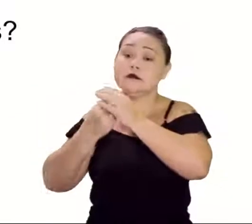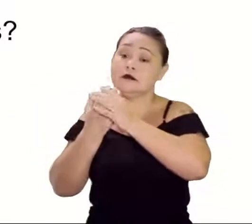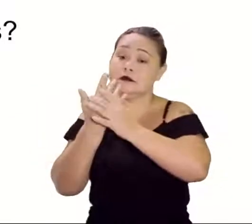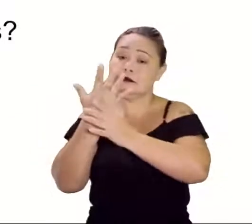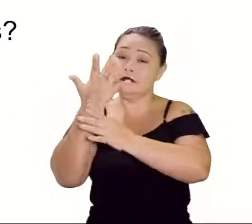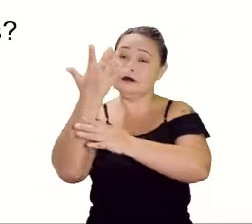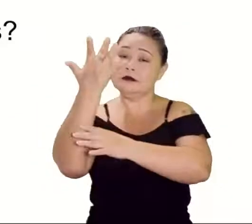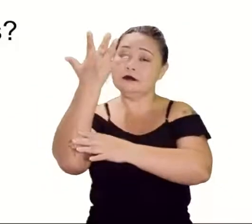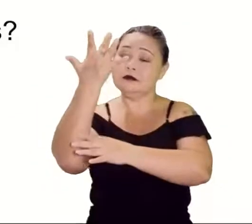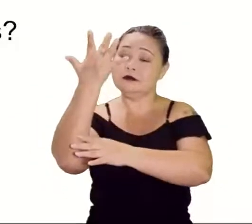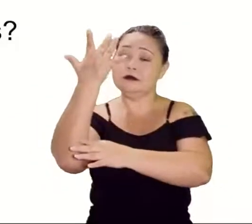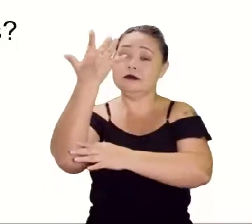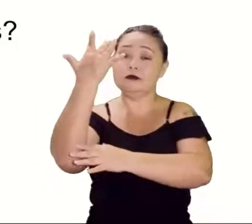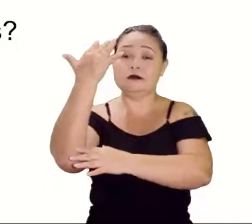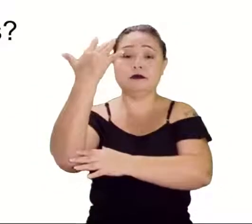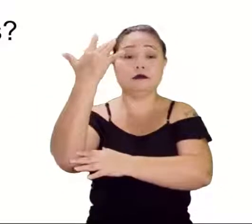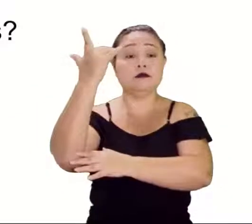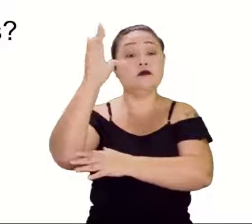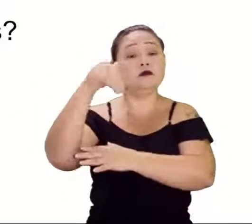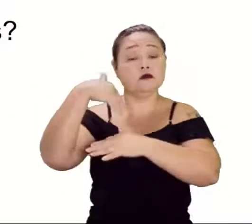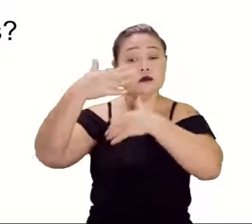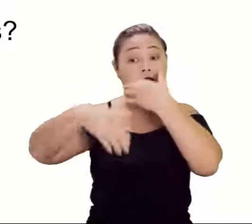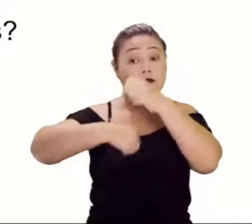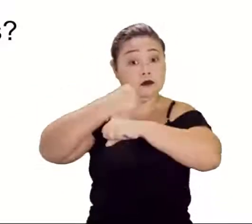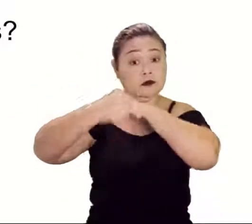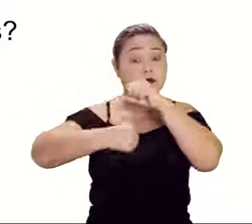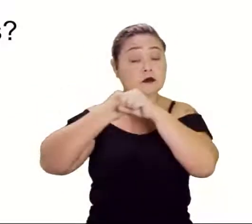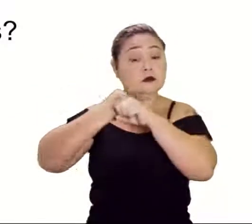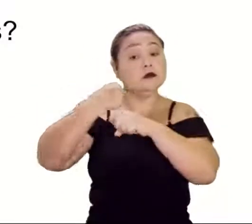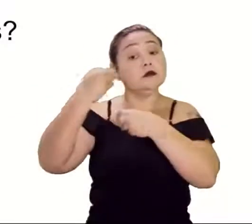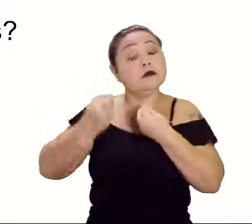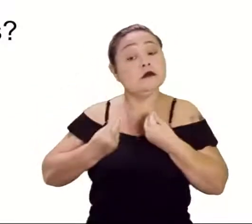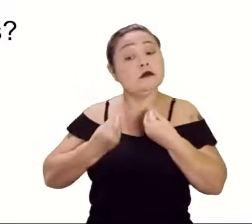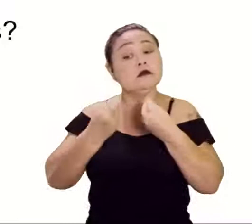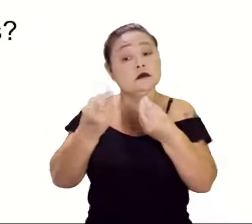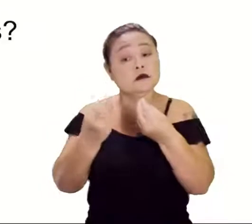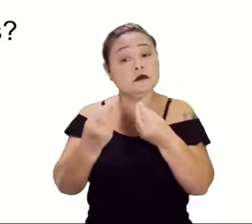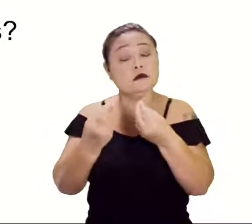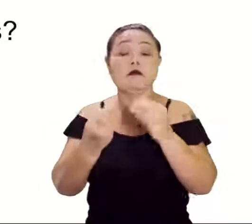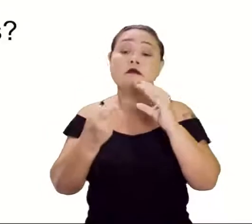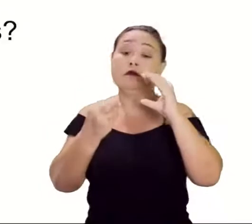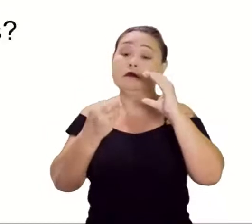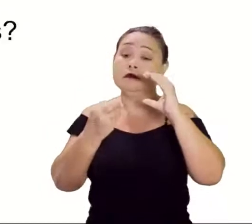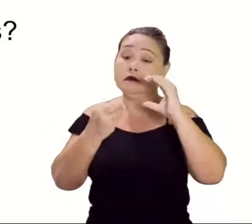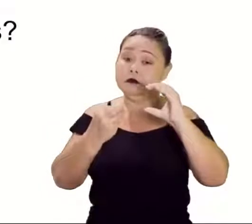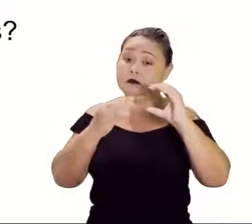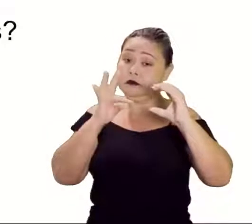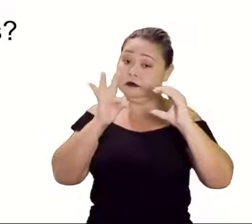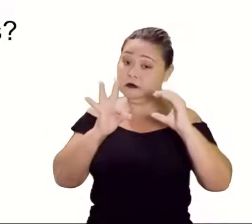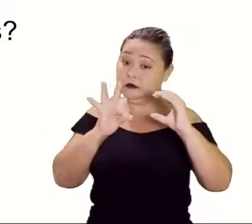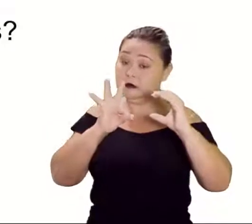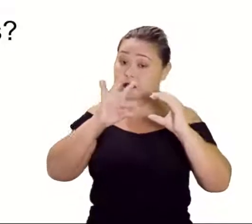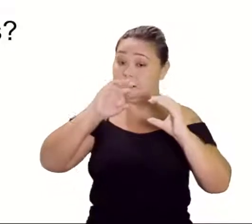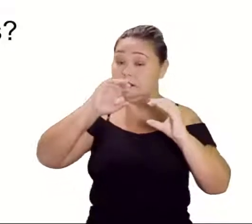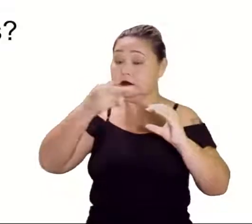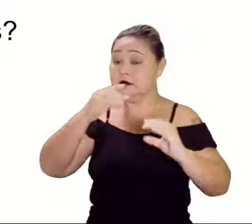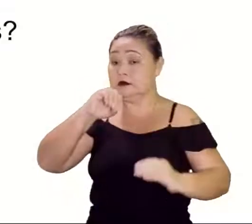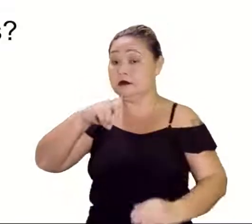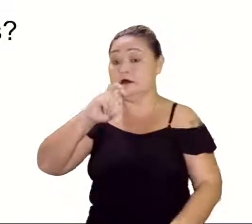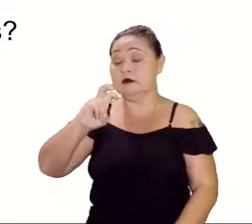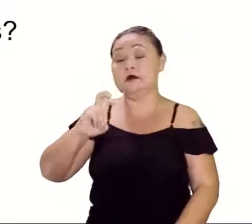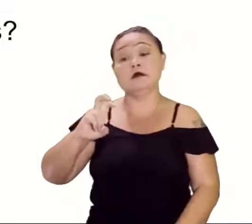plantar essa árvore, seu crescimento no decorrer dos anos é dado por CT igual